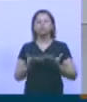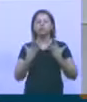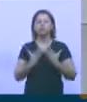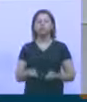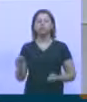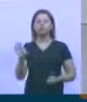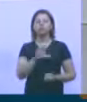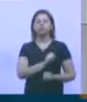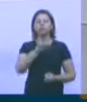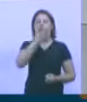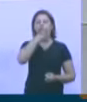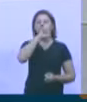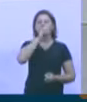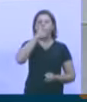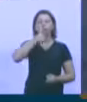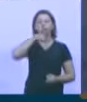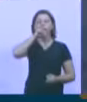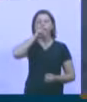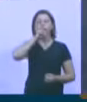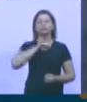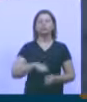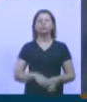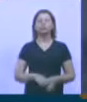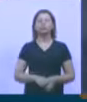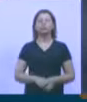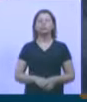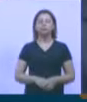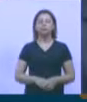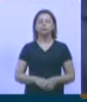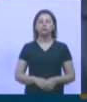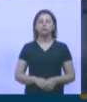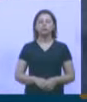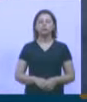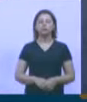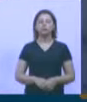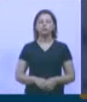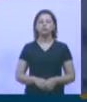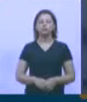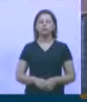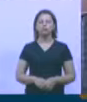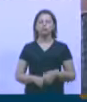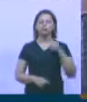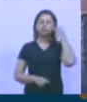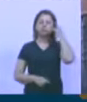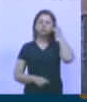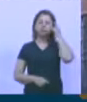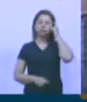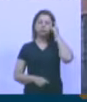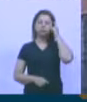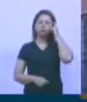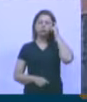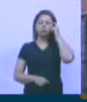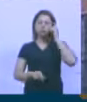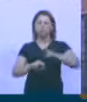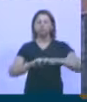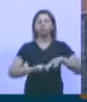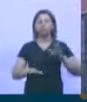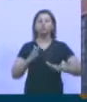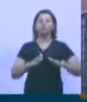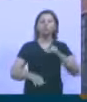dos pais. And therefore they cannot show the love to their children now. E, portanto, talvez essas pessoas